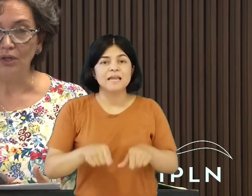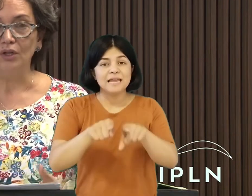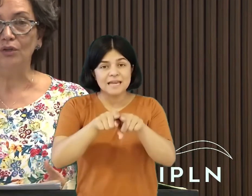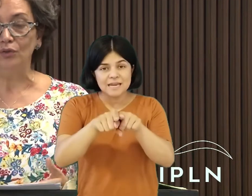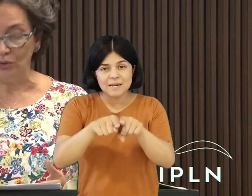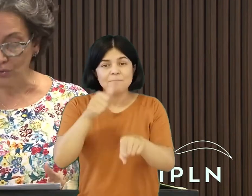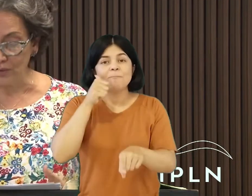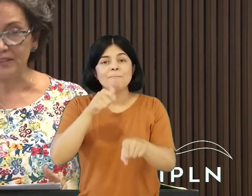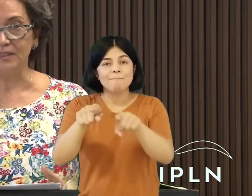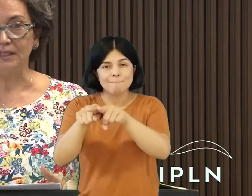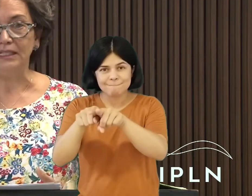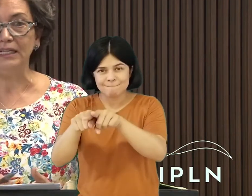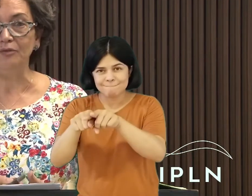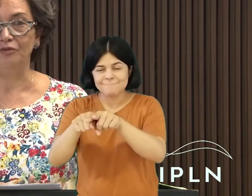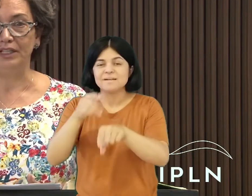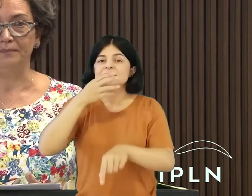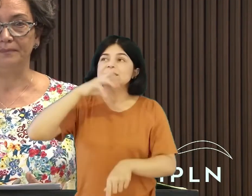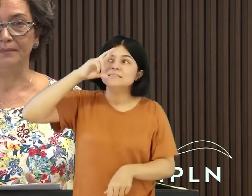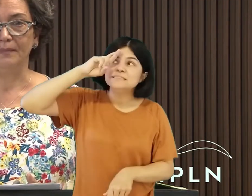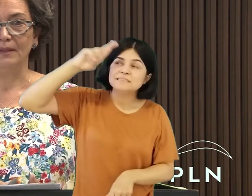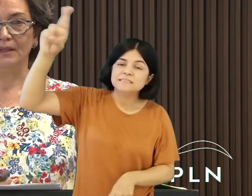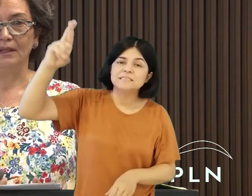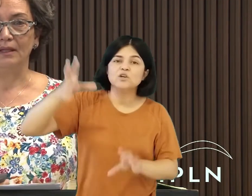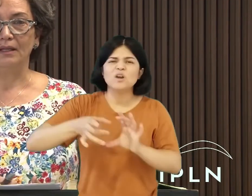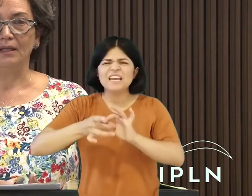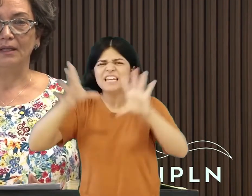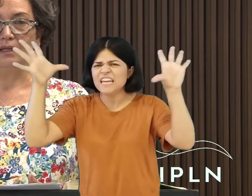Senhor nos livre